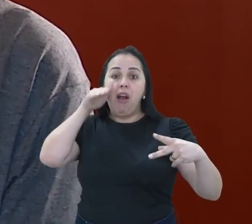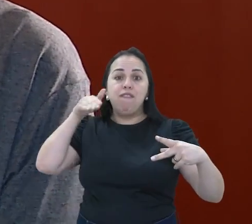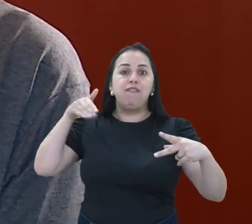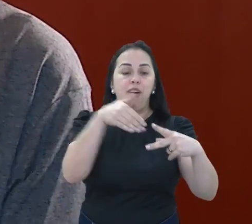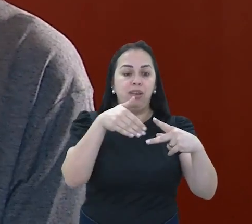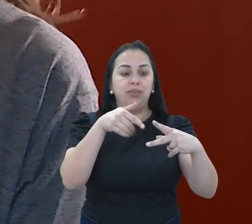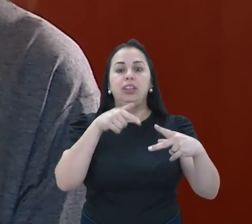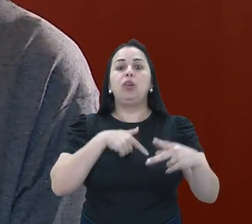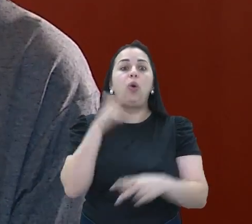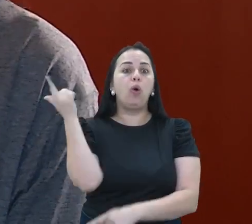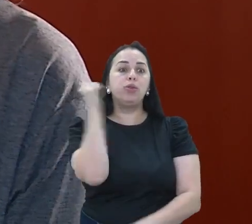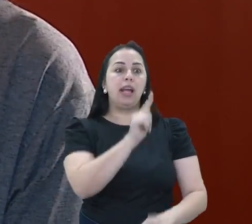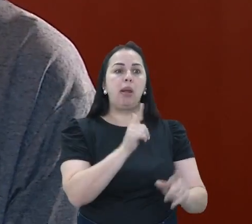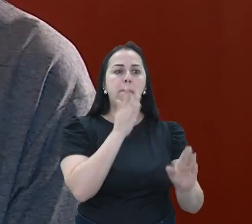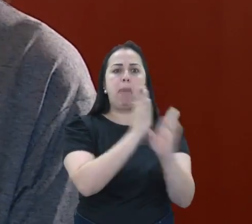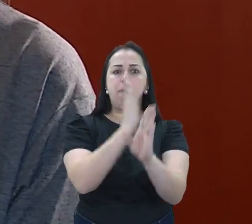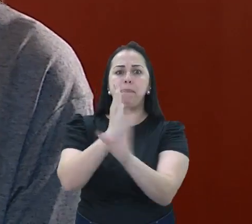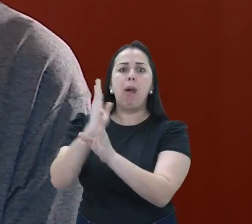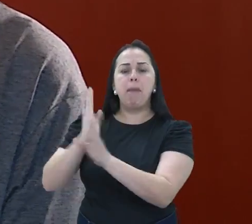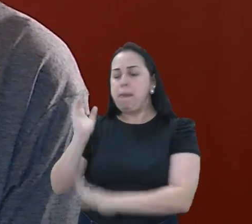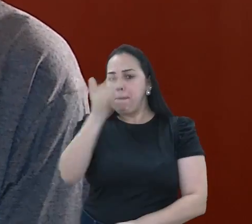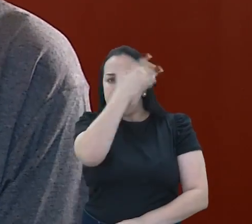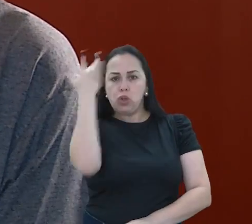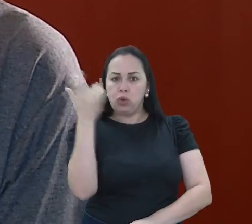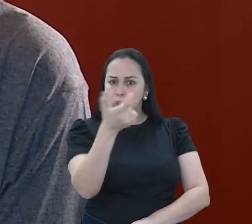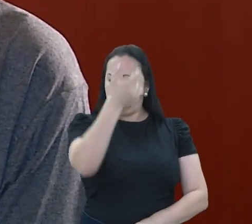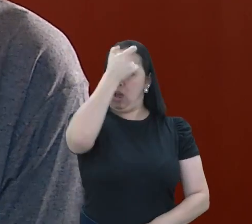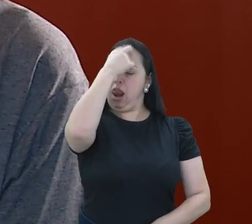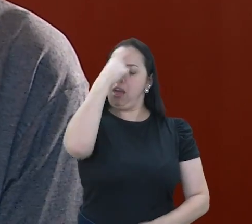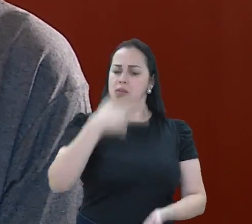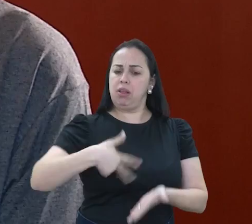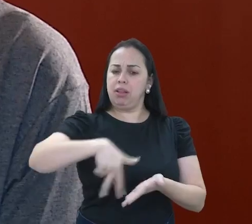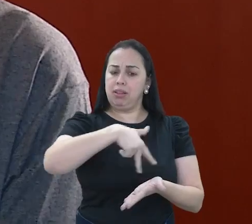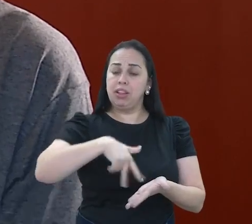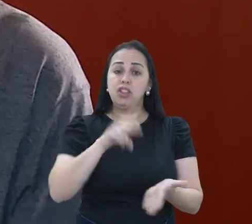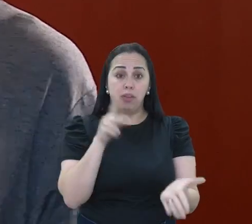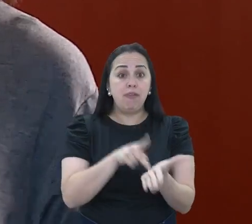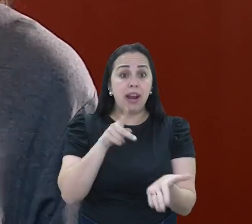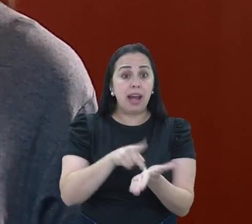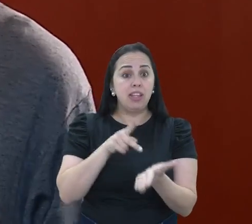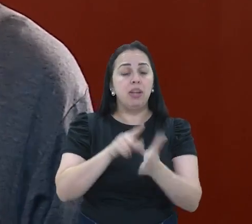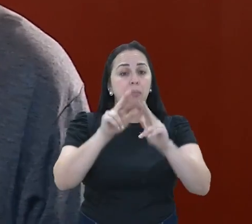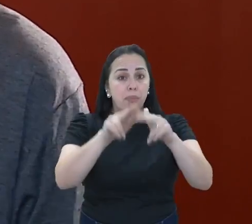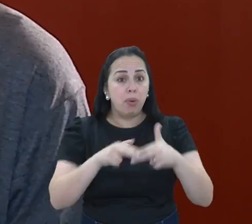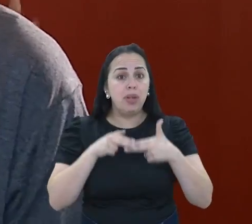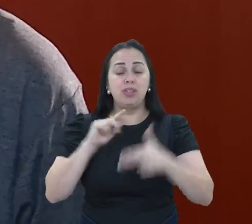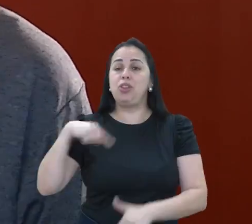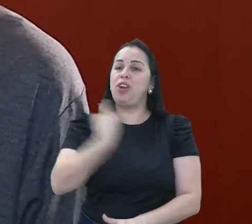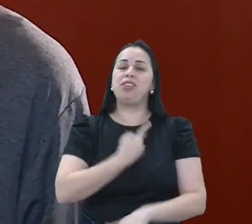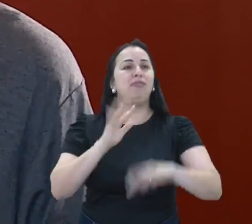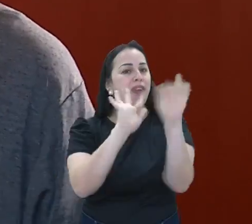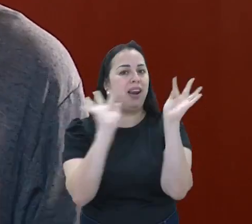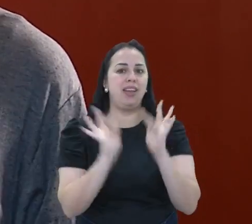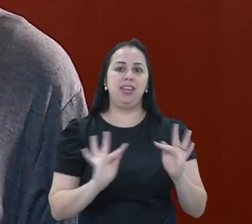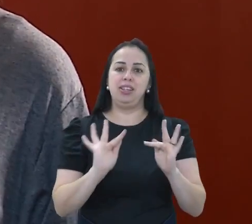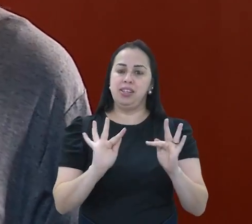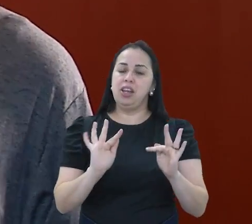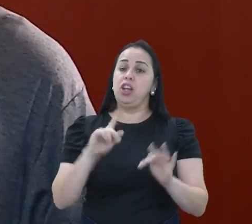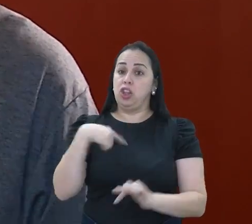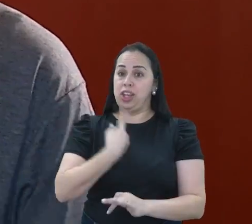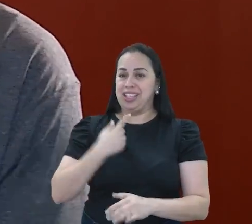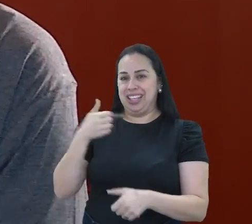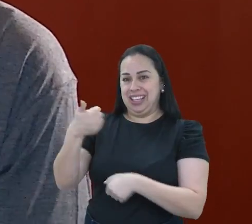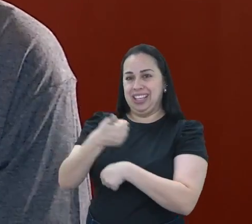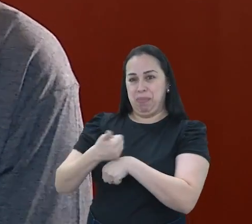que saem mais talentos, vão para fora, então é muito legal assim, a cidade de fato reconhecer isso, a gente fica muito feliz, nós que trabalhamos